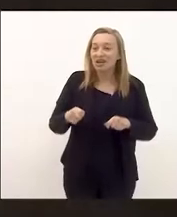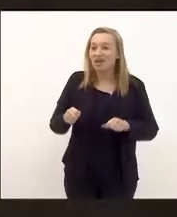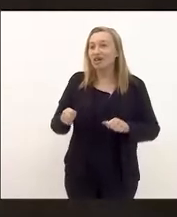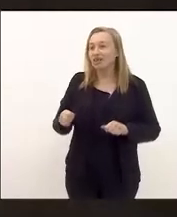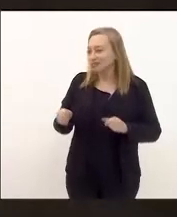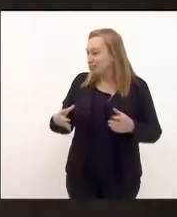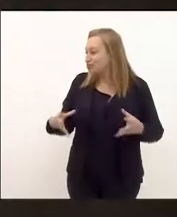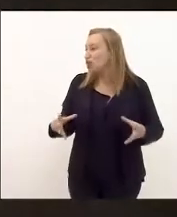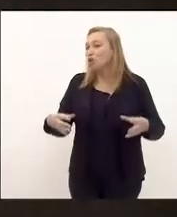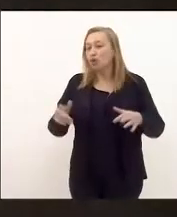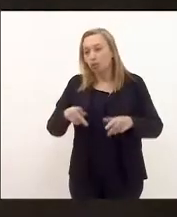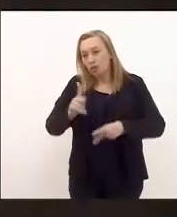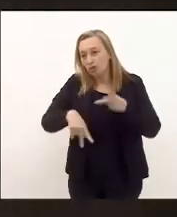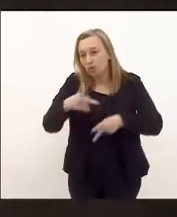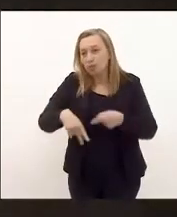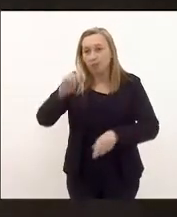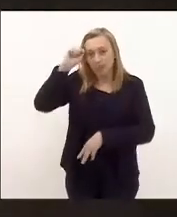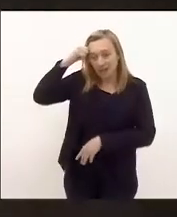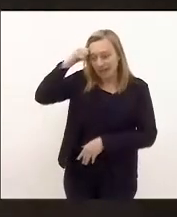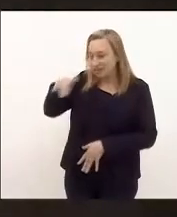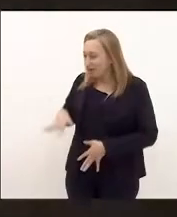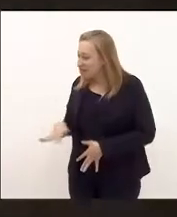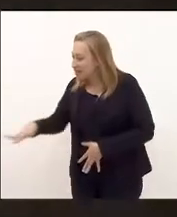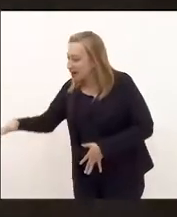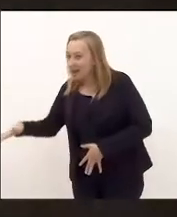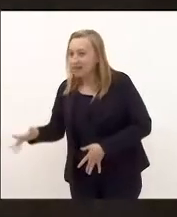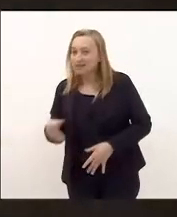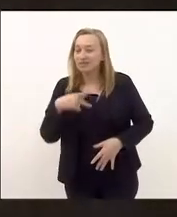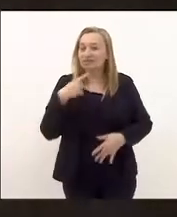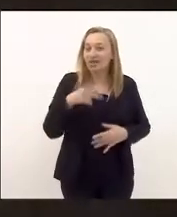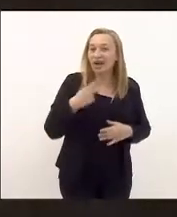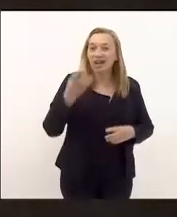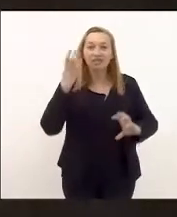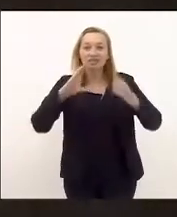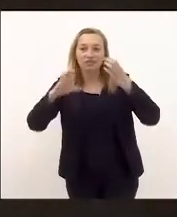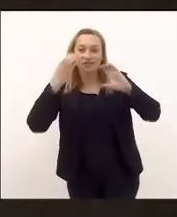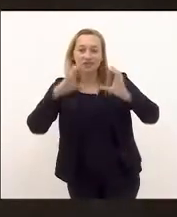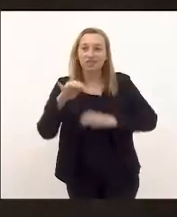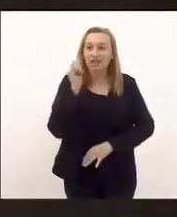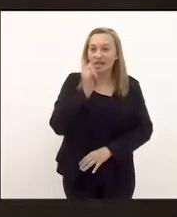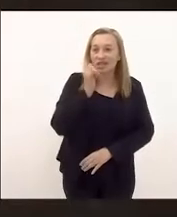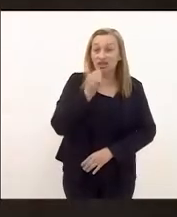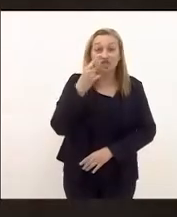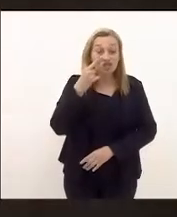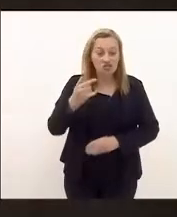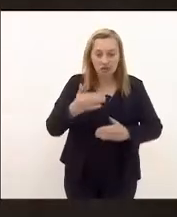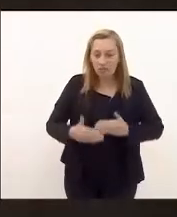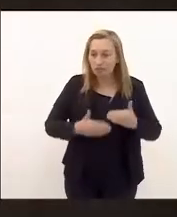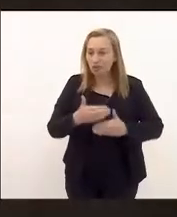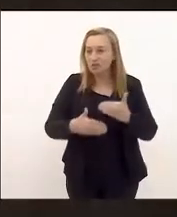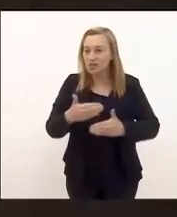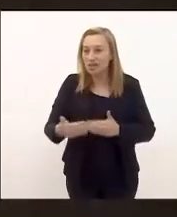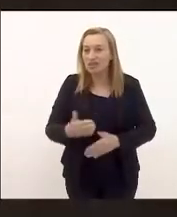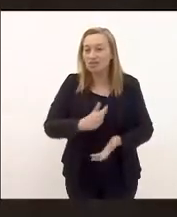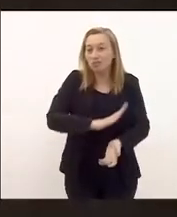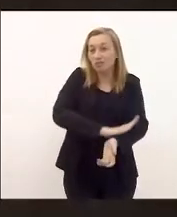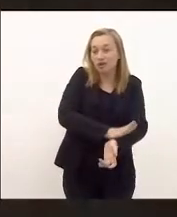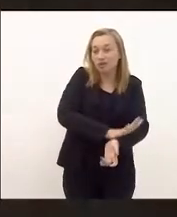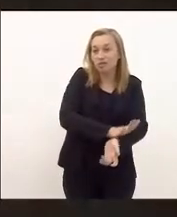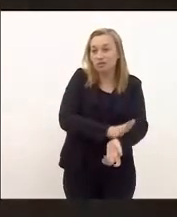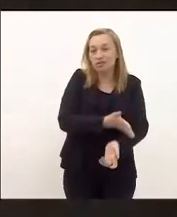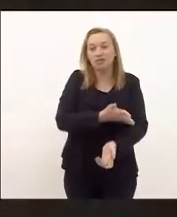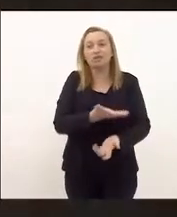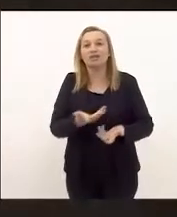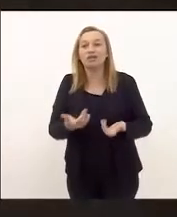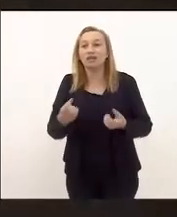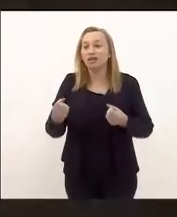expressar, ter a própria narrativa e discurso sobre a sociedade. A gente vê um processo de criminalização das